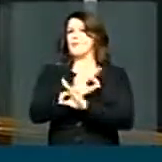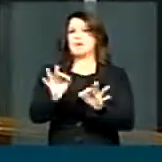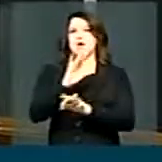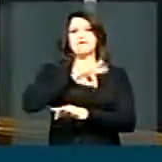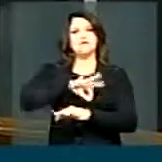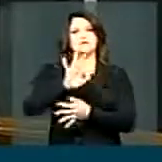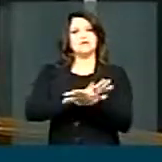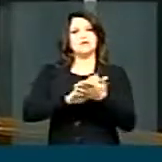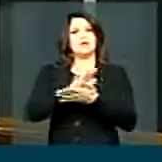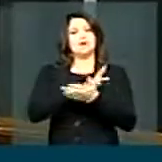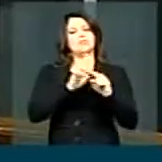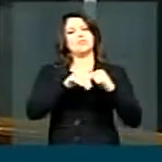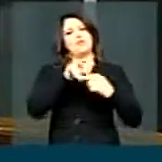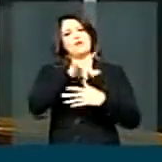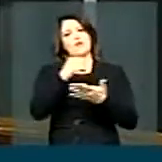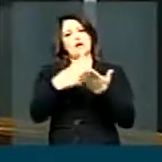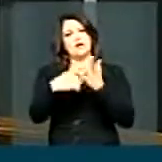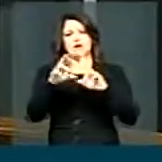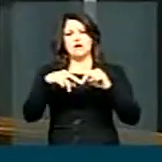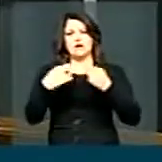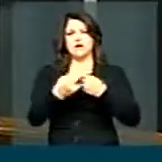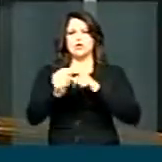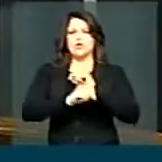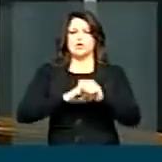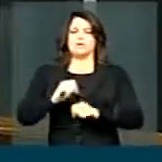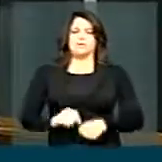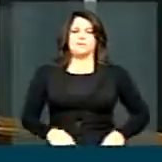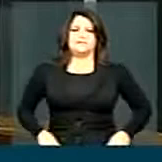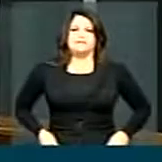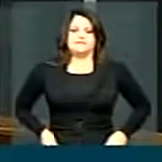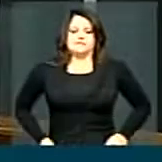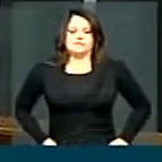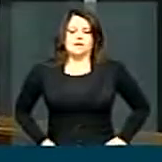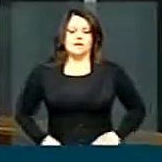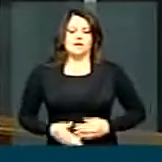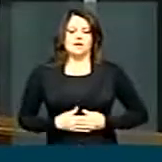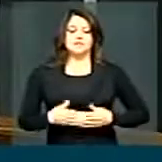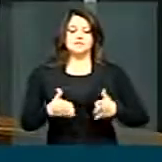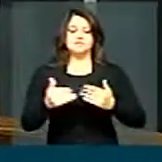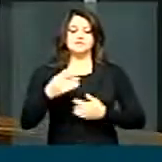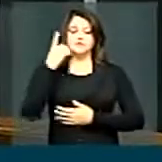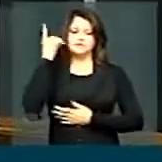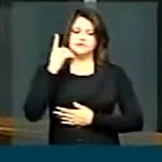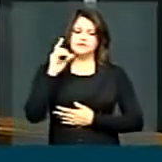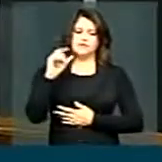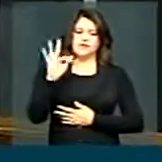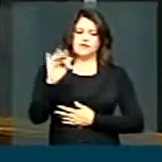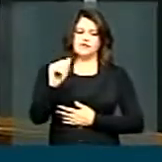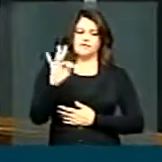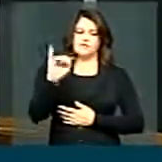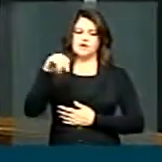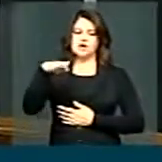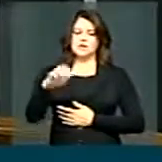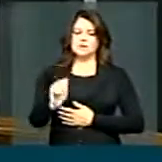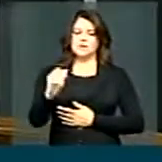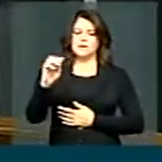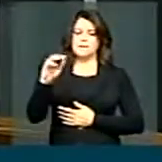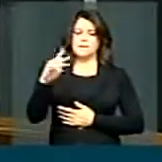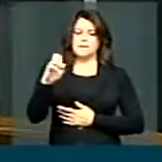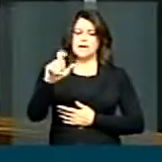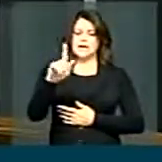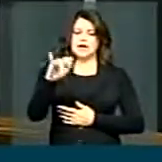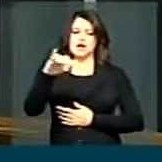renda. E é por isso que nós vamos fazer essa audiência pública, a audiência pública que foi requerida pela deputada Fátima Pelaz do Amapá, onde vamos